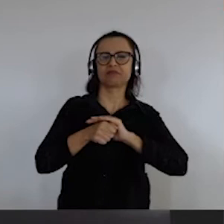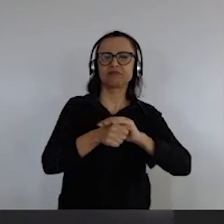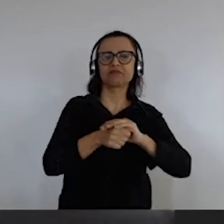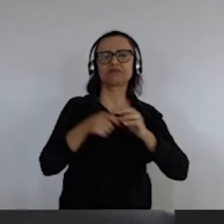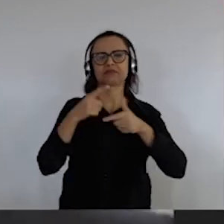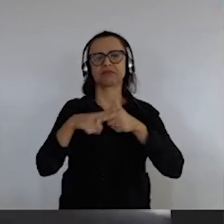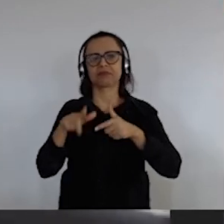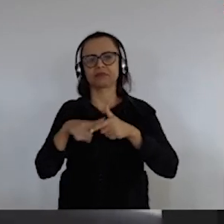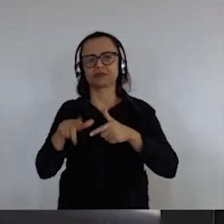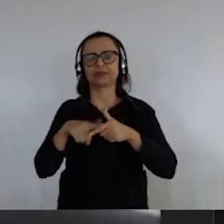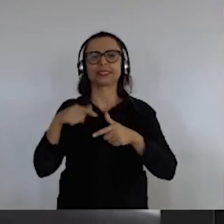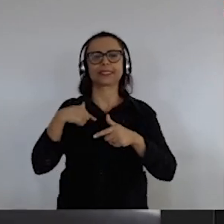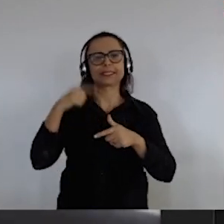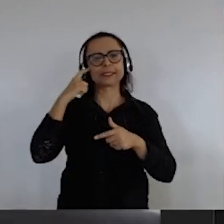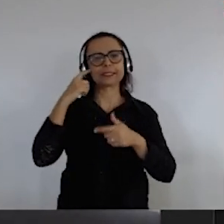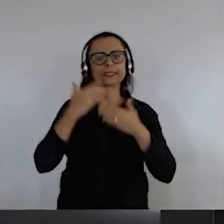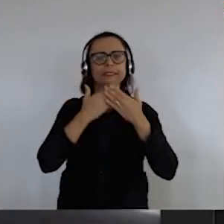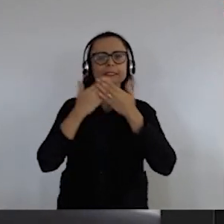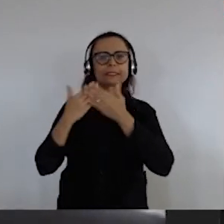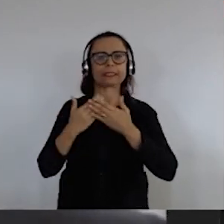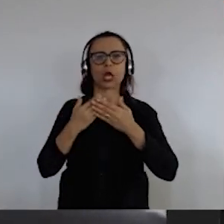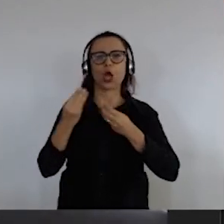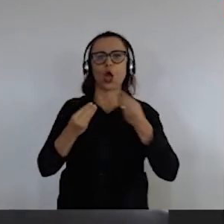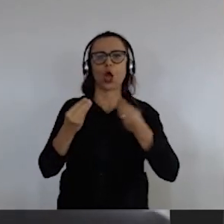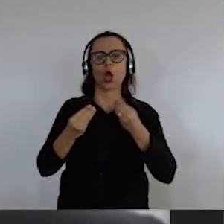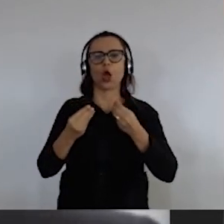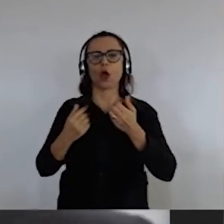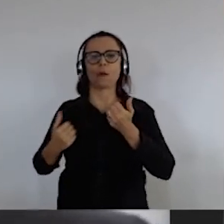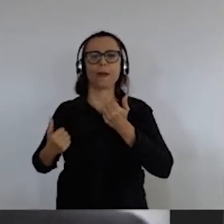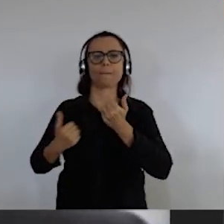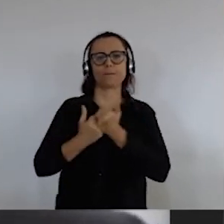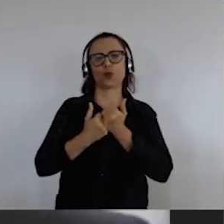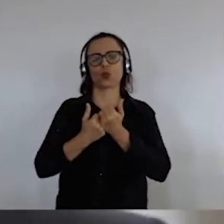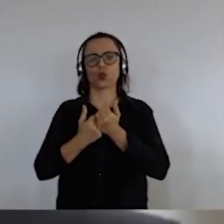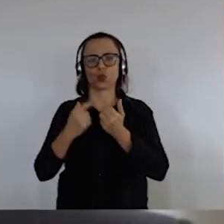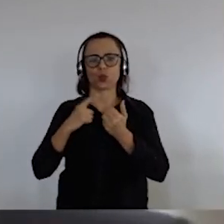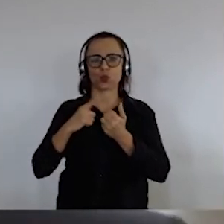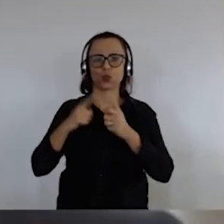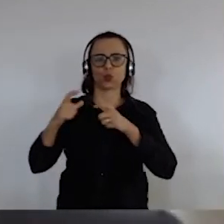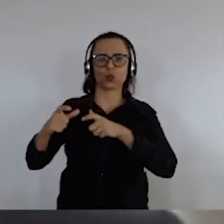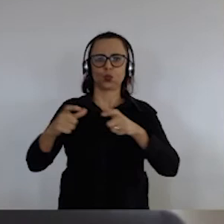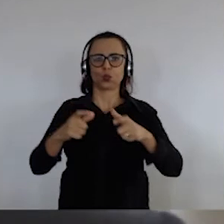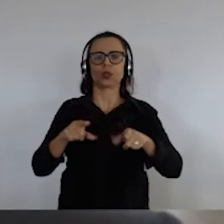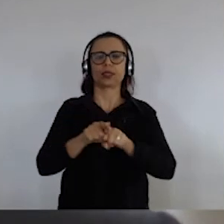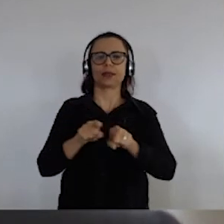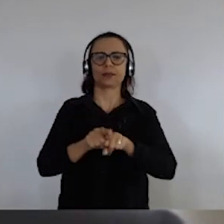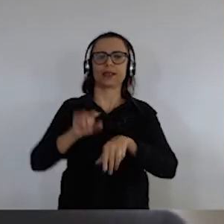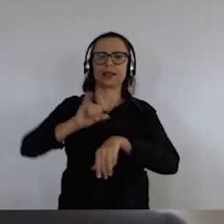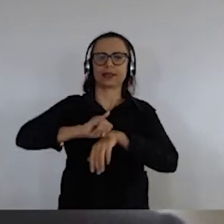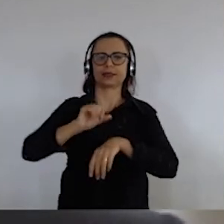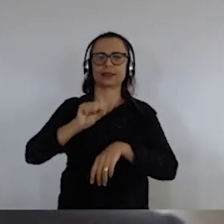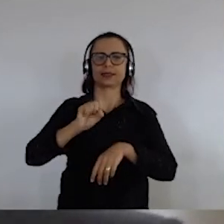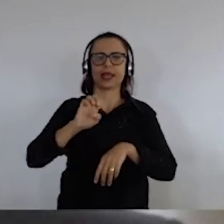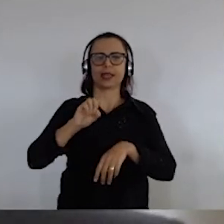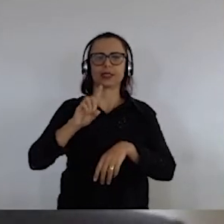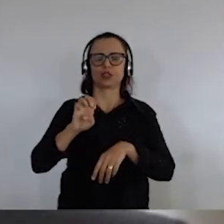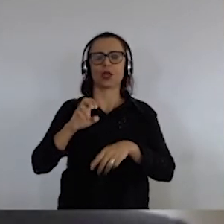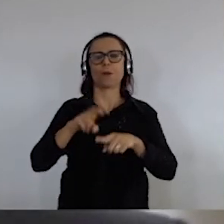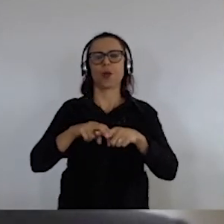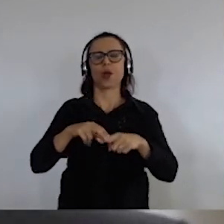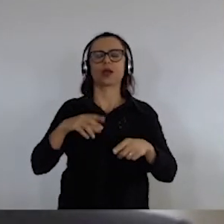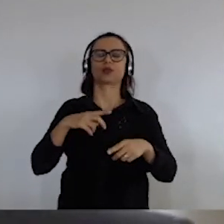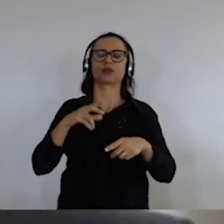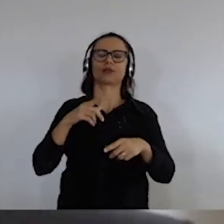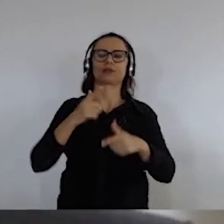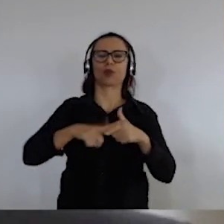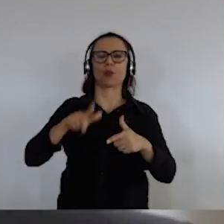situações, estabelecer sistemas de apoio nas subseções, na própria sede da OAB, em função da má